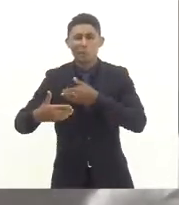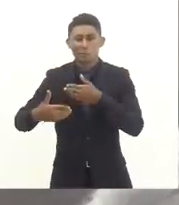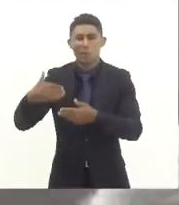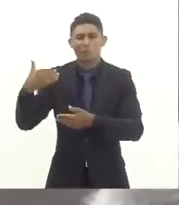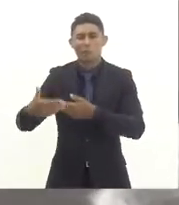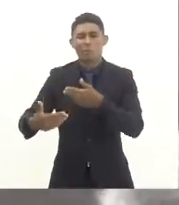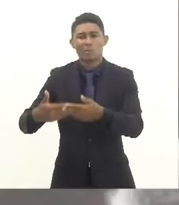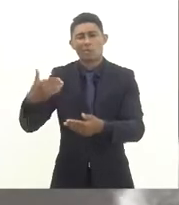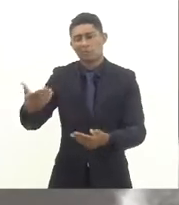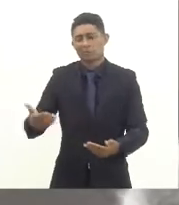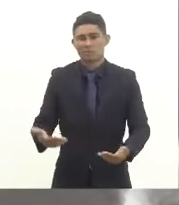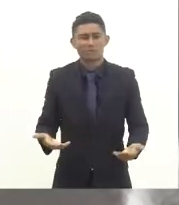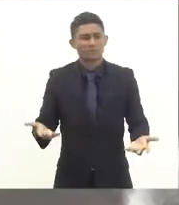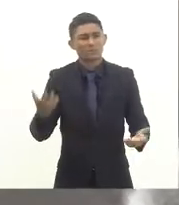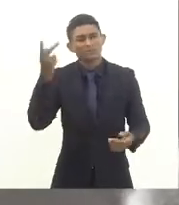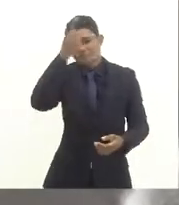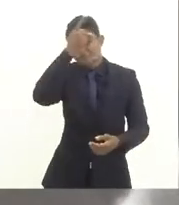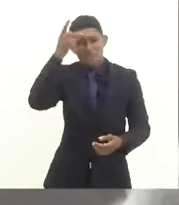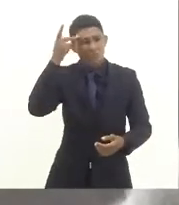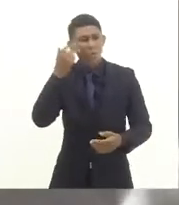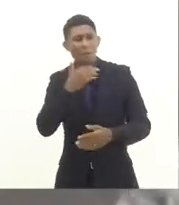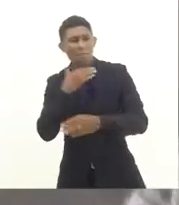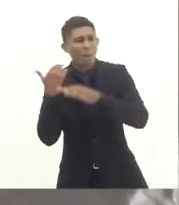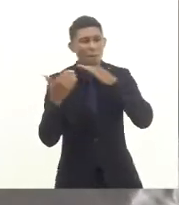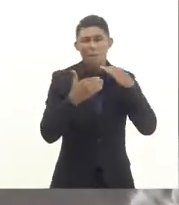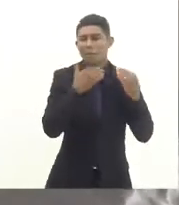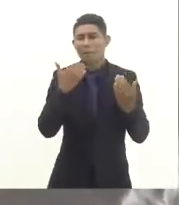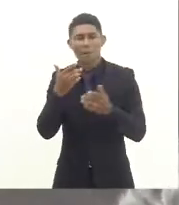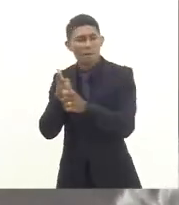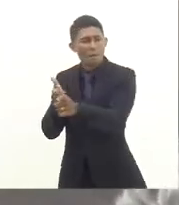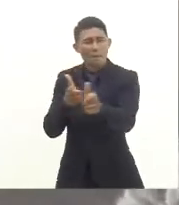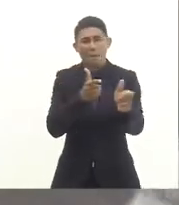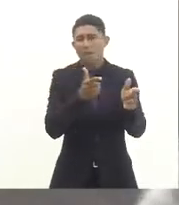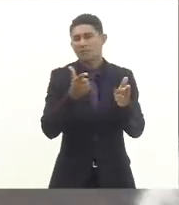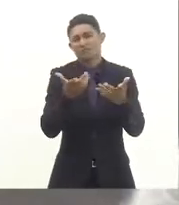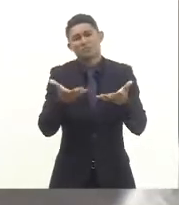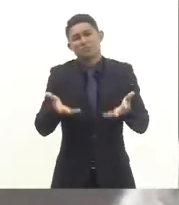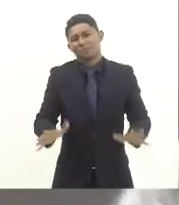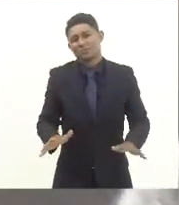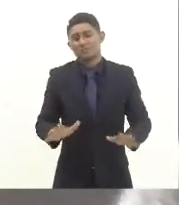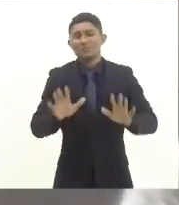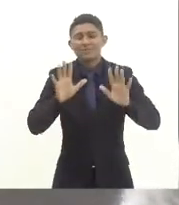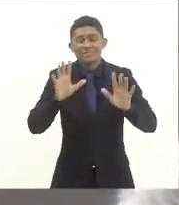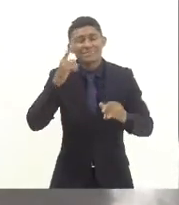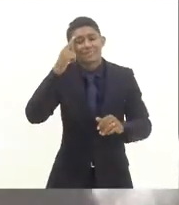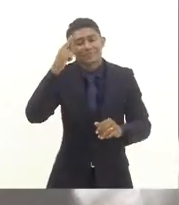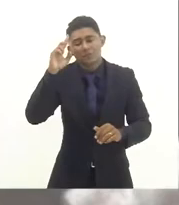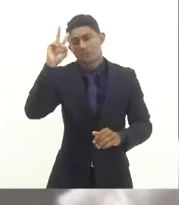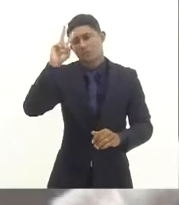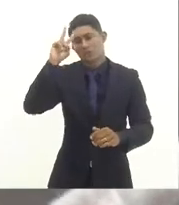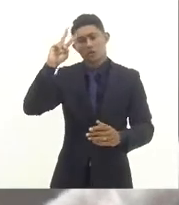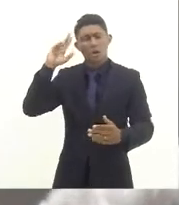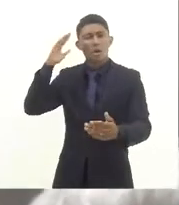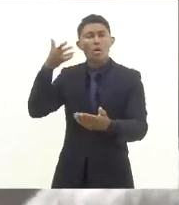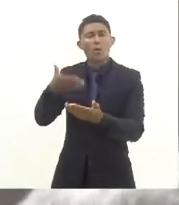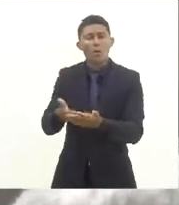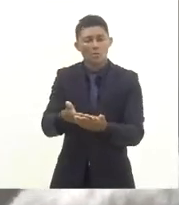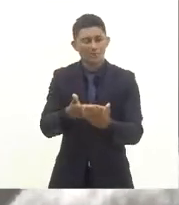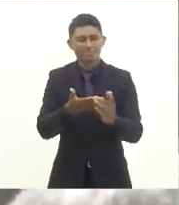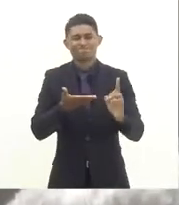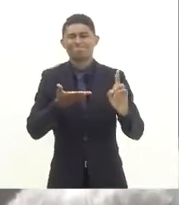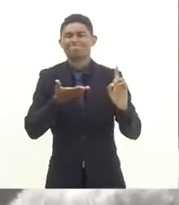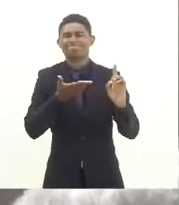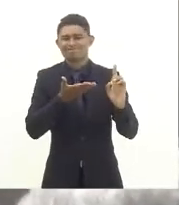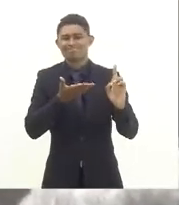achasse no corpo de ninguém mas lembrando a trajetória a referência à figura a memória